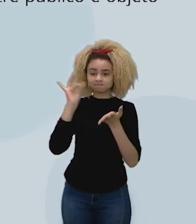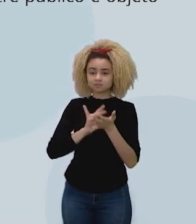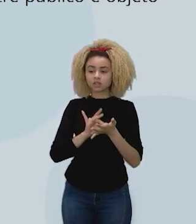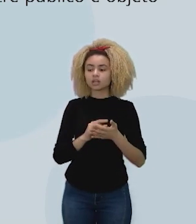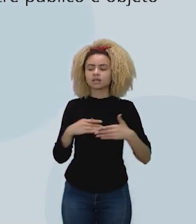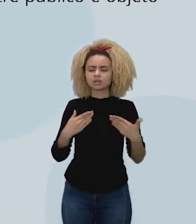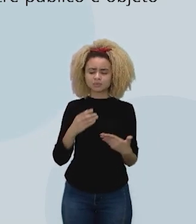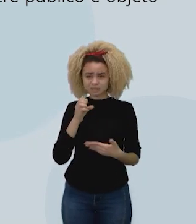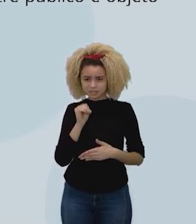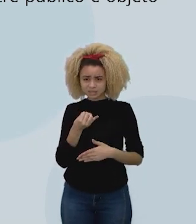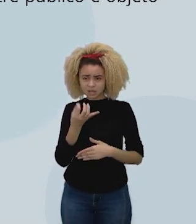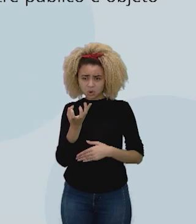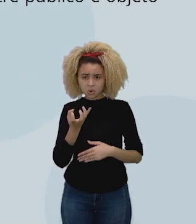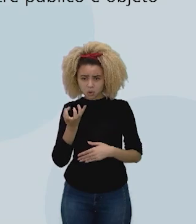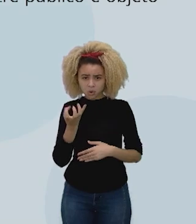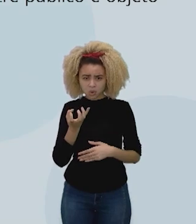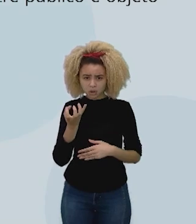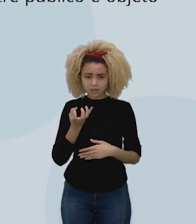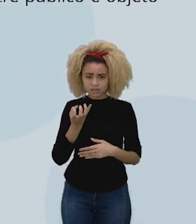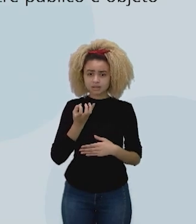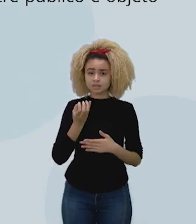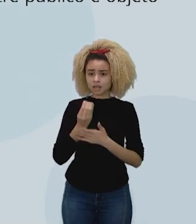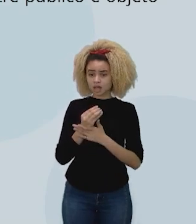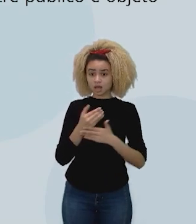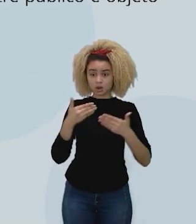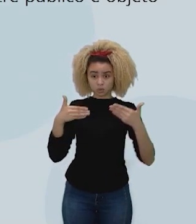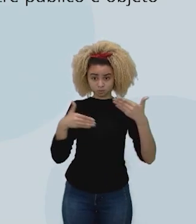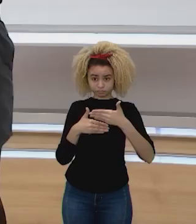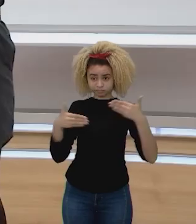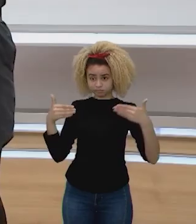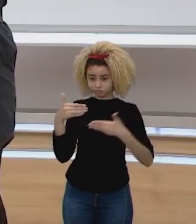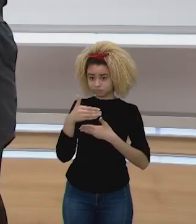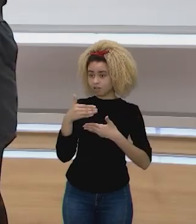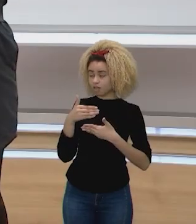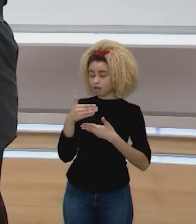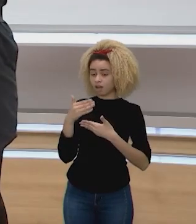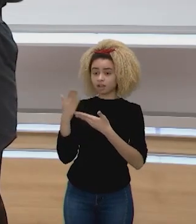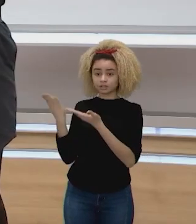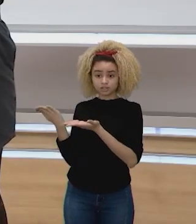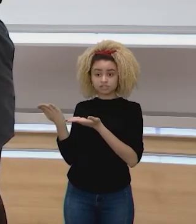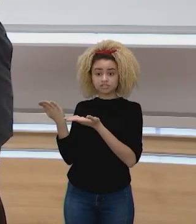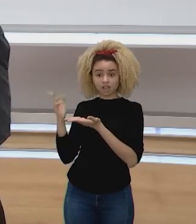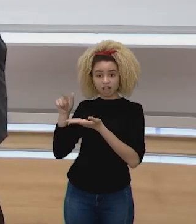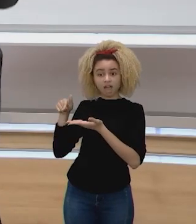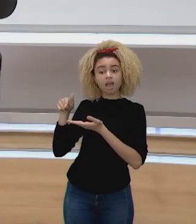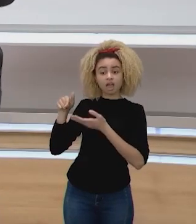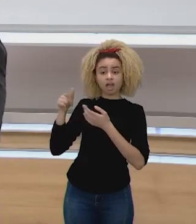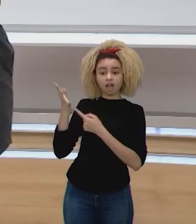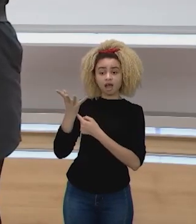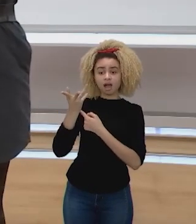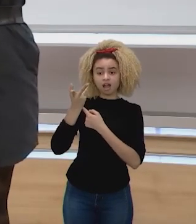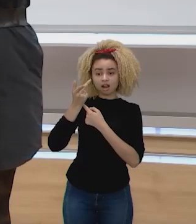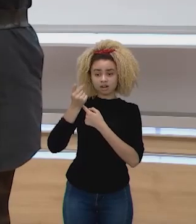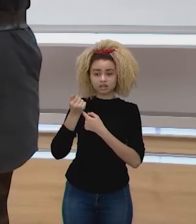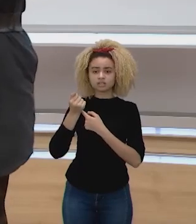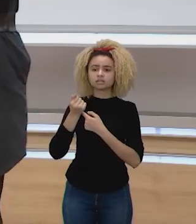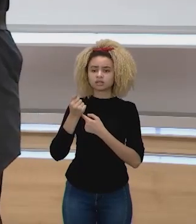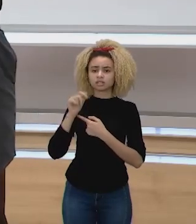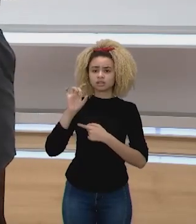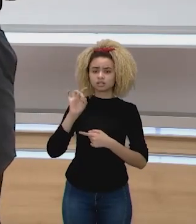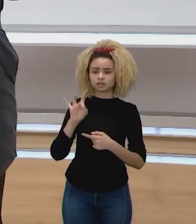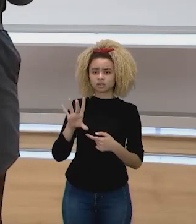quiser, né, colocar este passador de slide aqui como um objeto artístico, basta eu colocá-lo no espaço